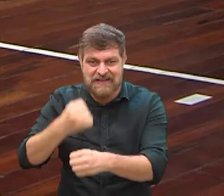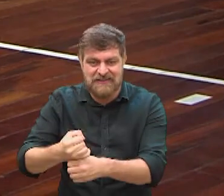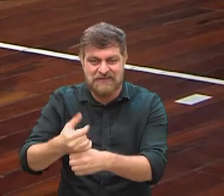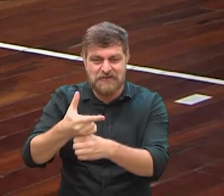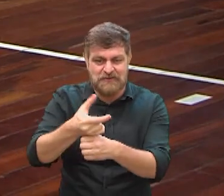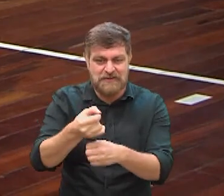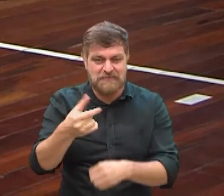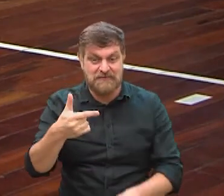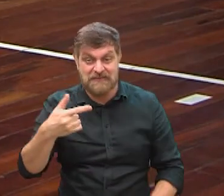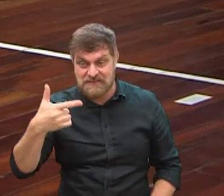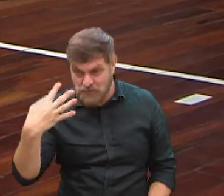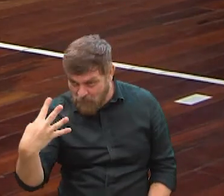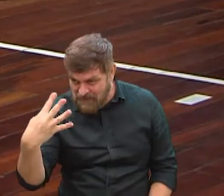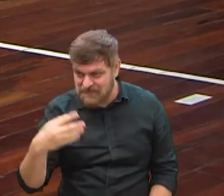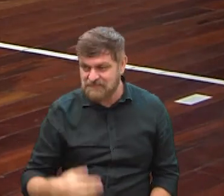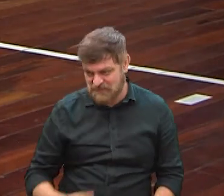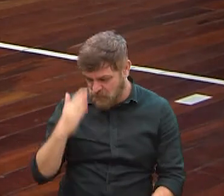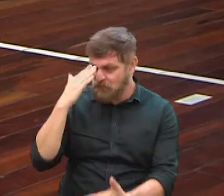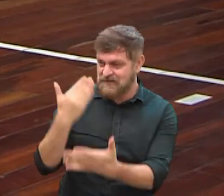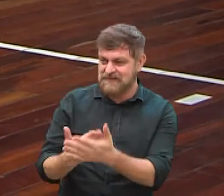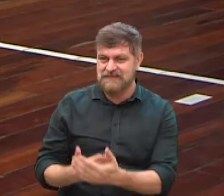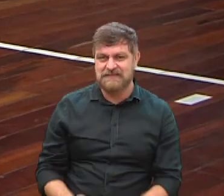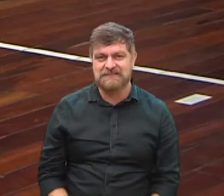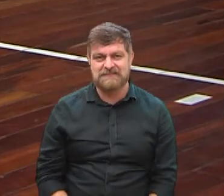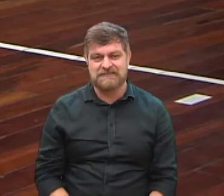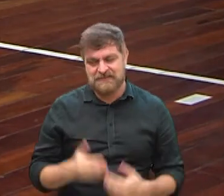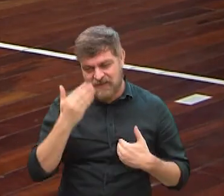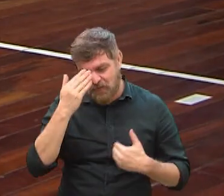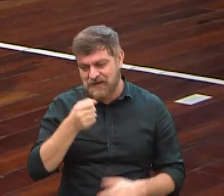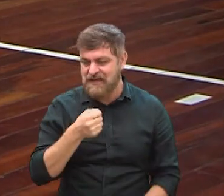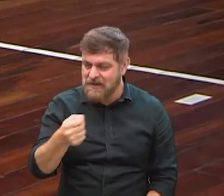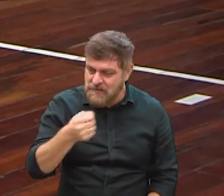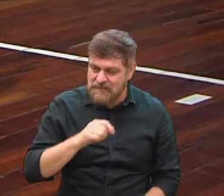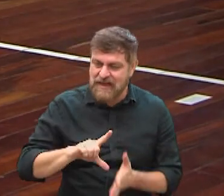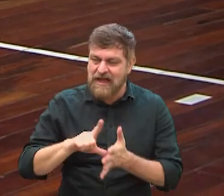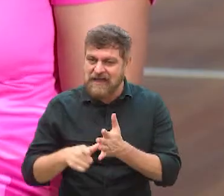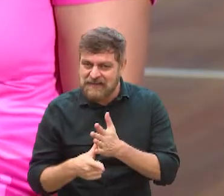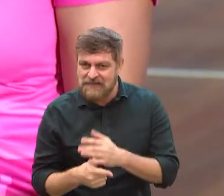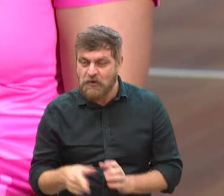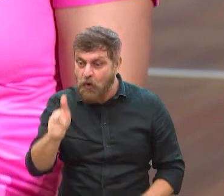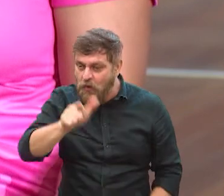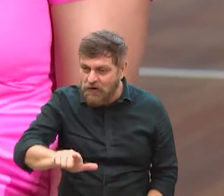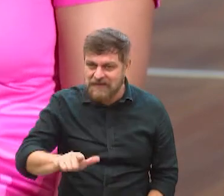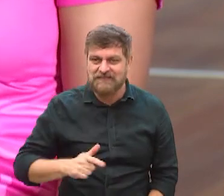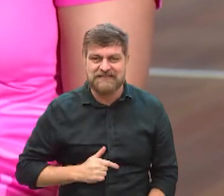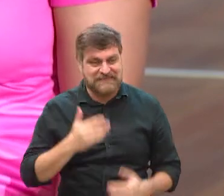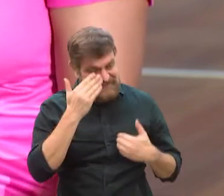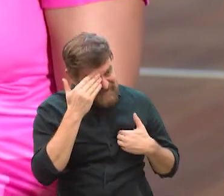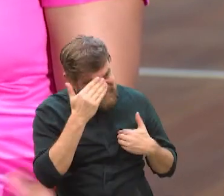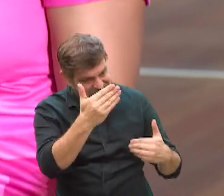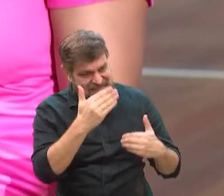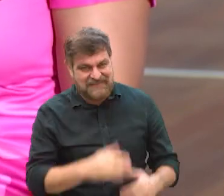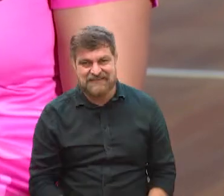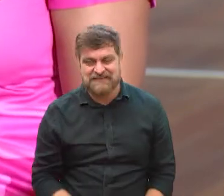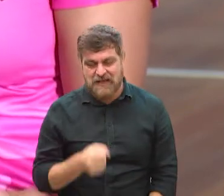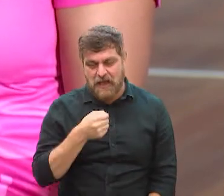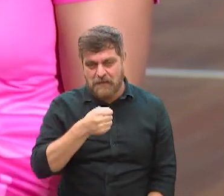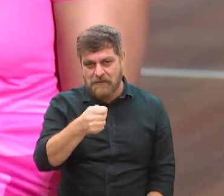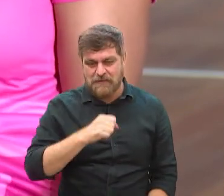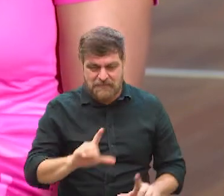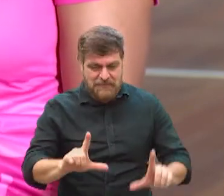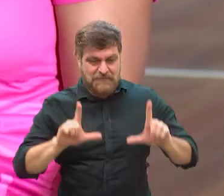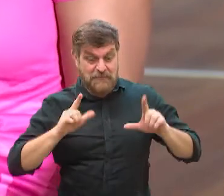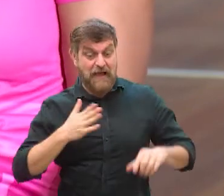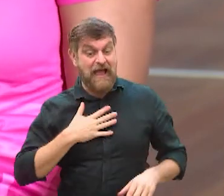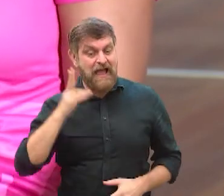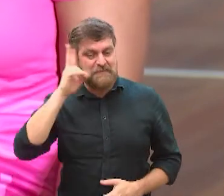2024. Tenho certeza que vai conseguir. Muito obrigado, então, pela sua participação. Até uma próxima oportunidade. Eu que agradeço a oportunidade que vocês estão dando, falar um